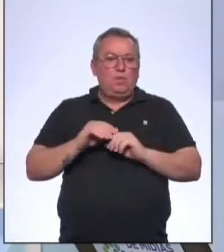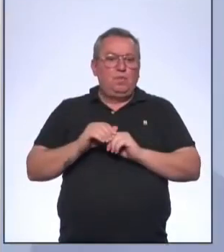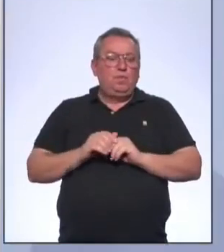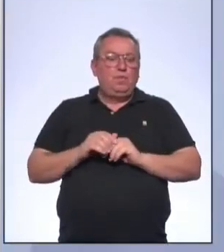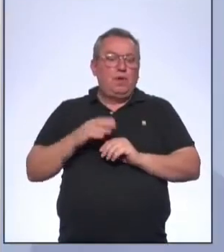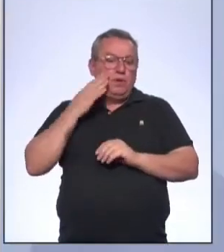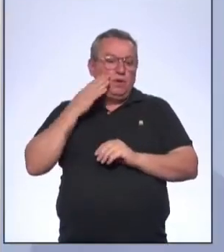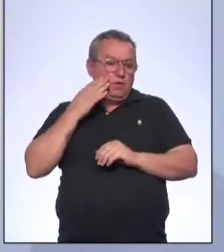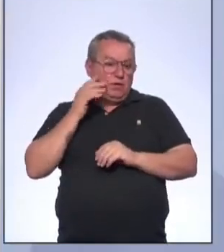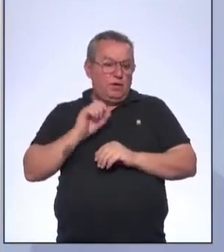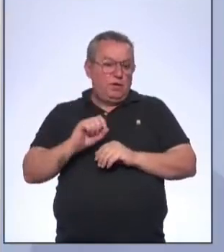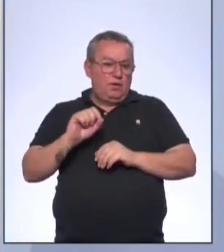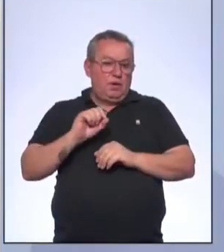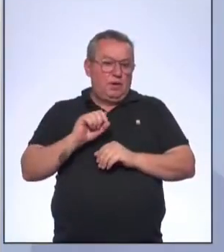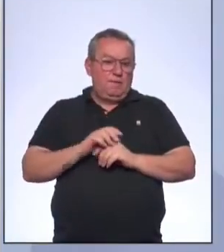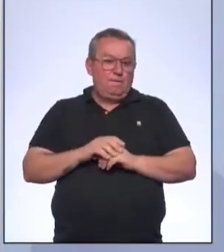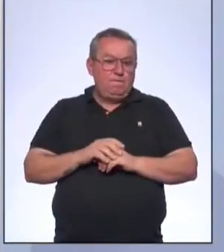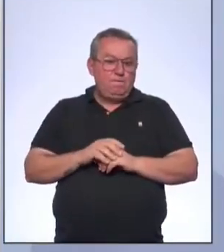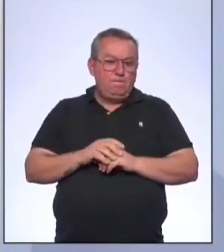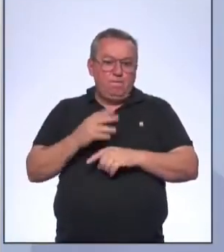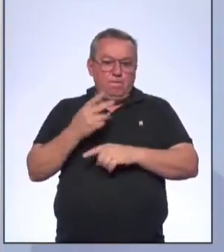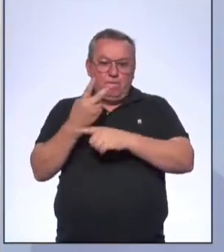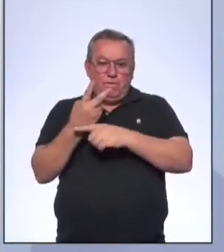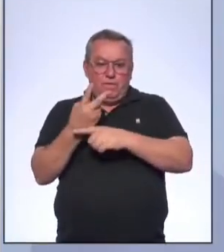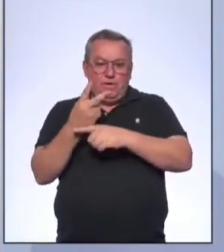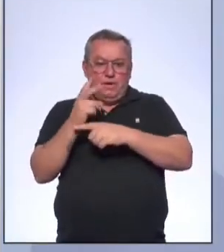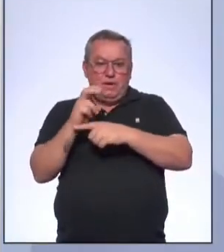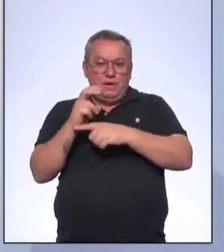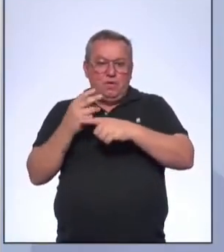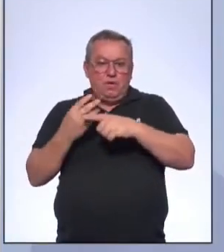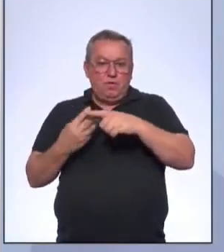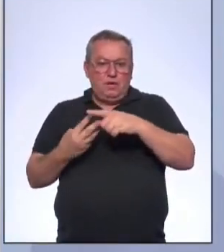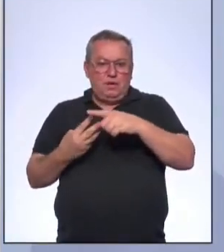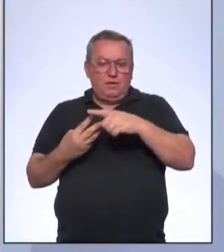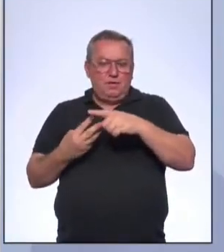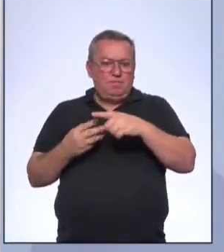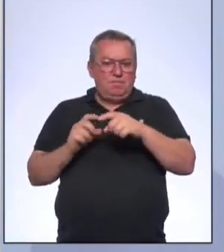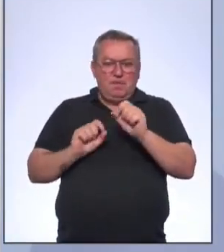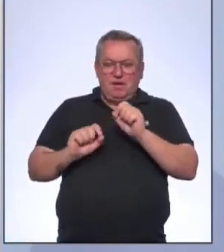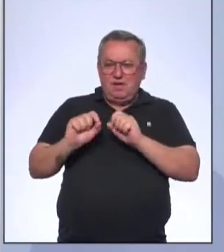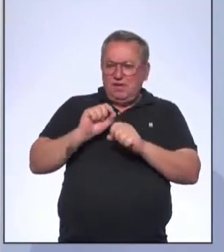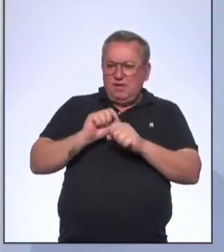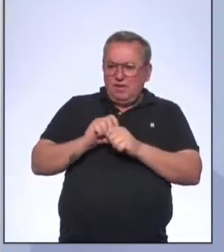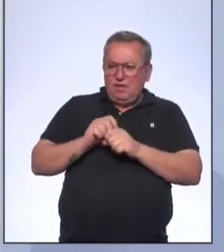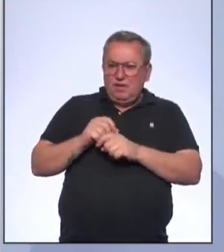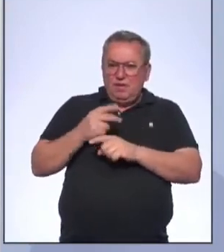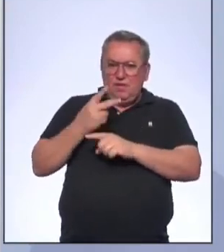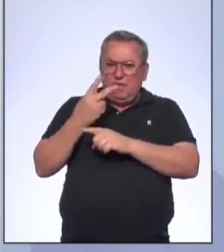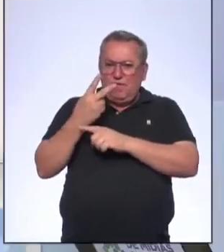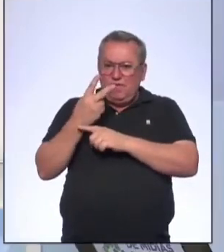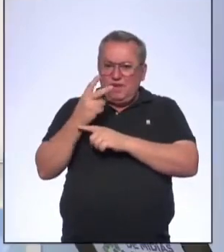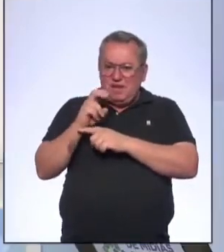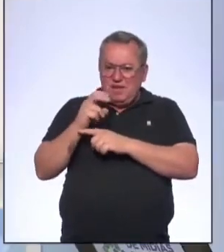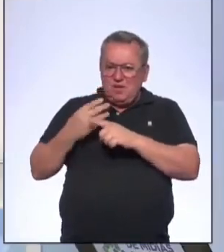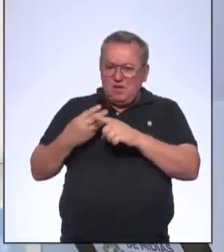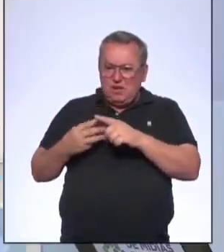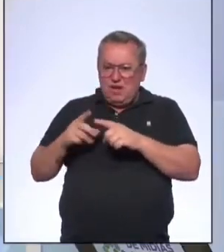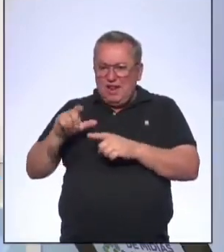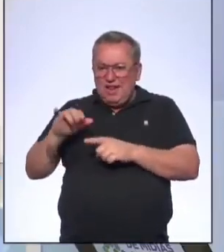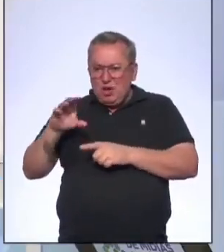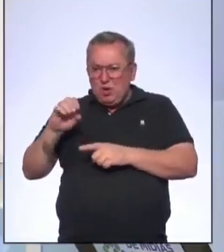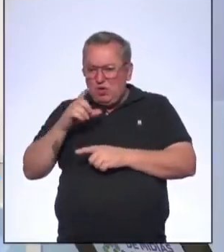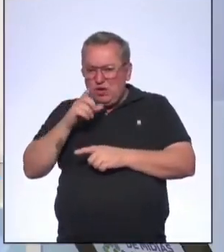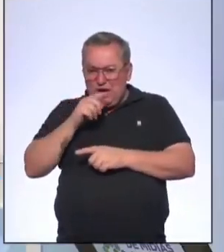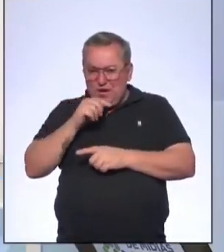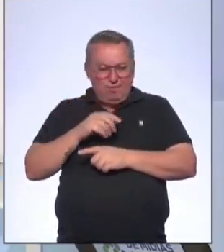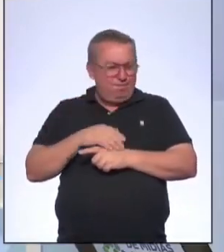nesse caso aqui, Alessandra? 25 sobre 3, mas ninguém fala que saiu 25 sobre 3 litros de água